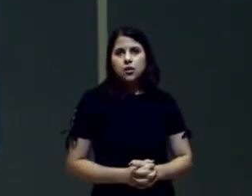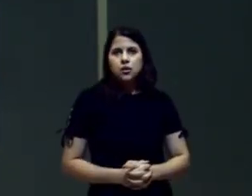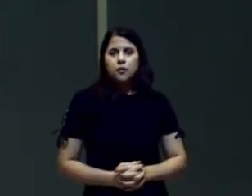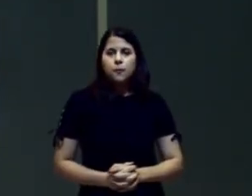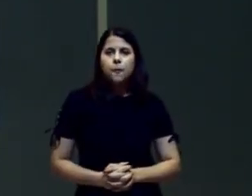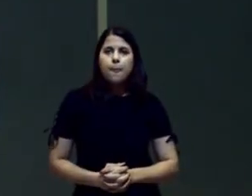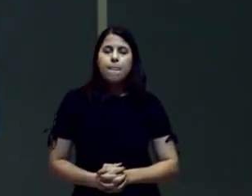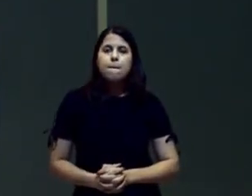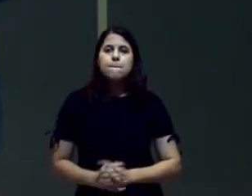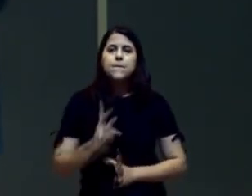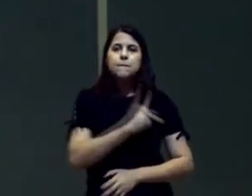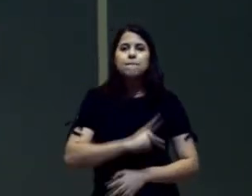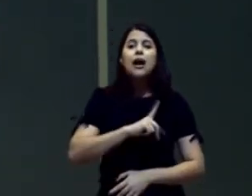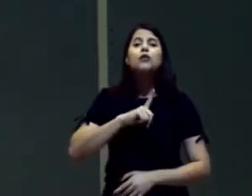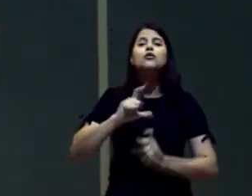Convicção,